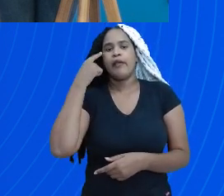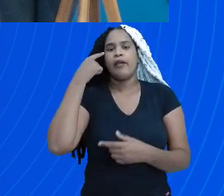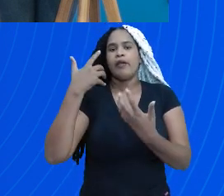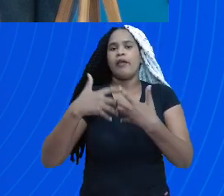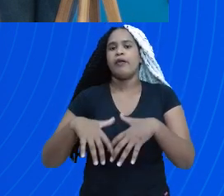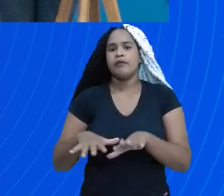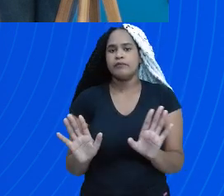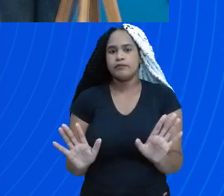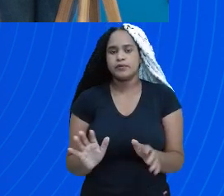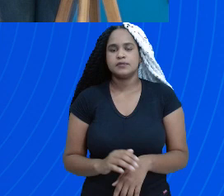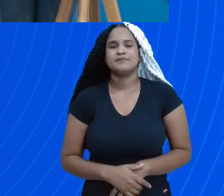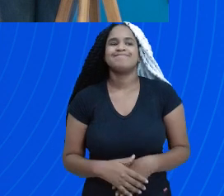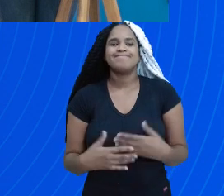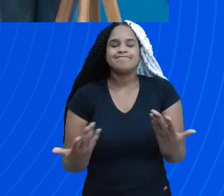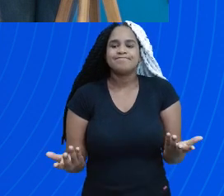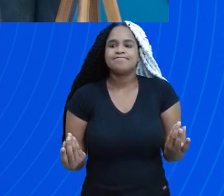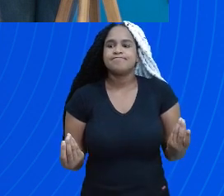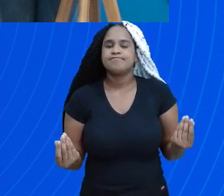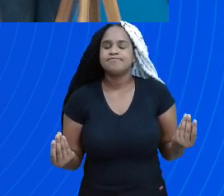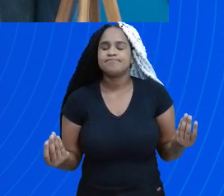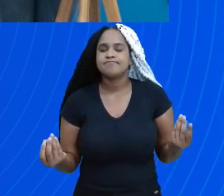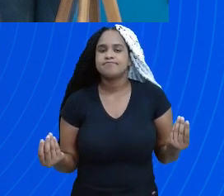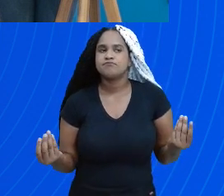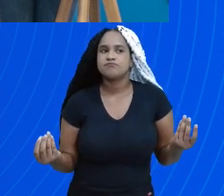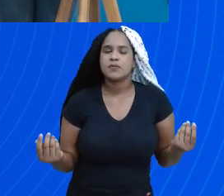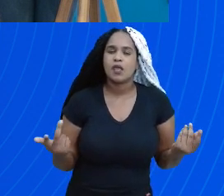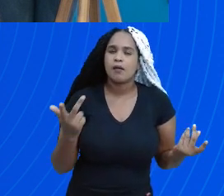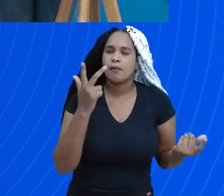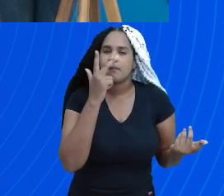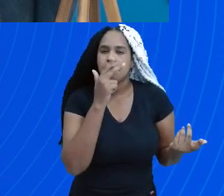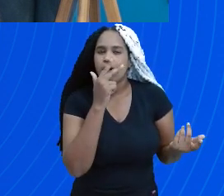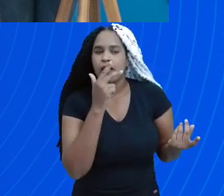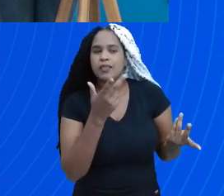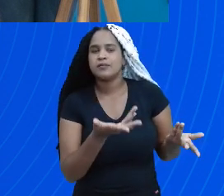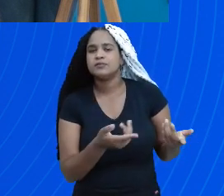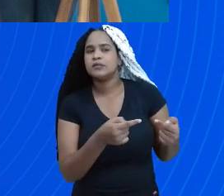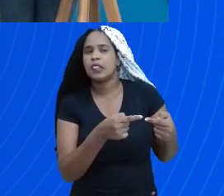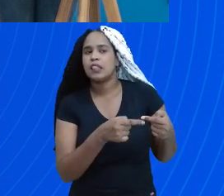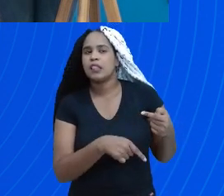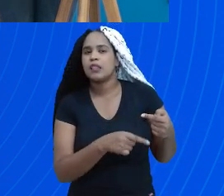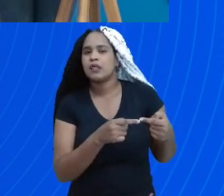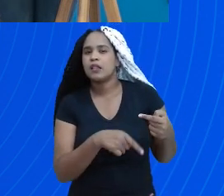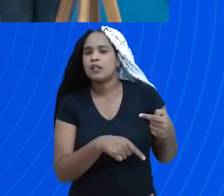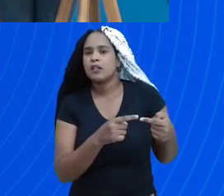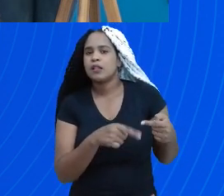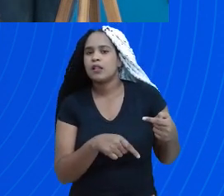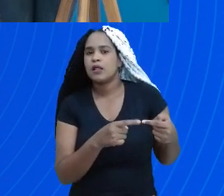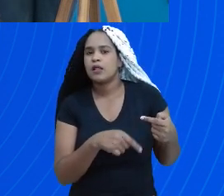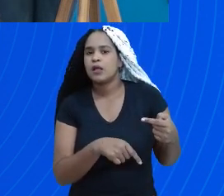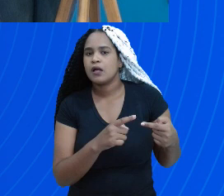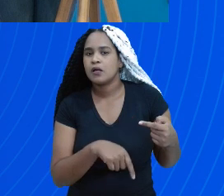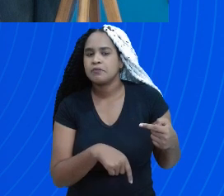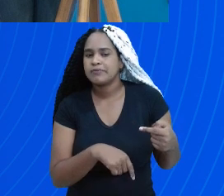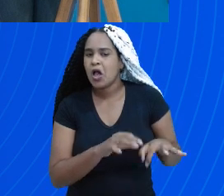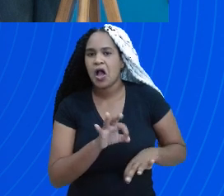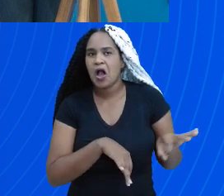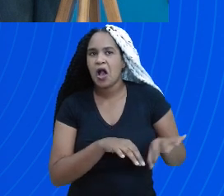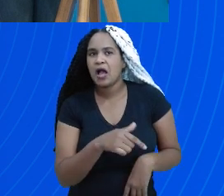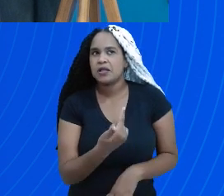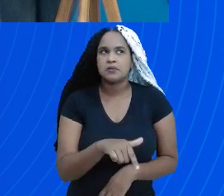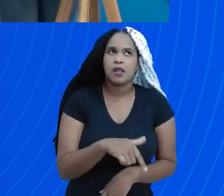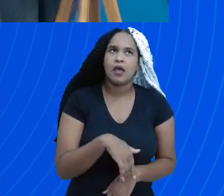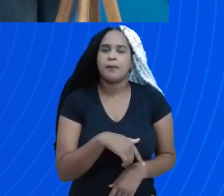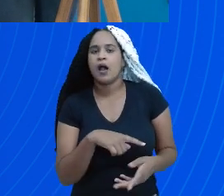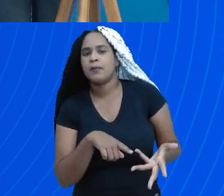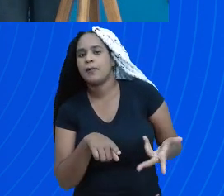esse estudante, fica-se com a sensação de que as coisas não estão acontecendo de forma sistemática. Então, é